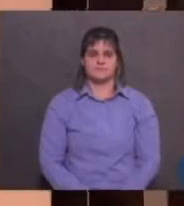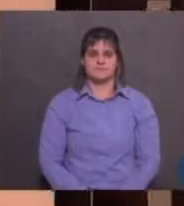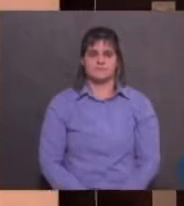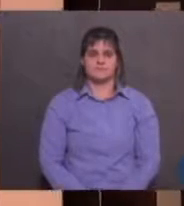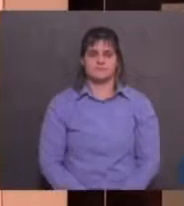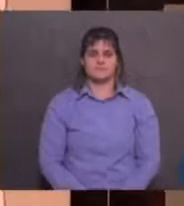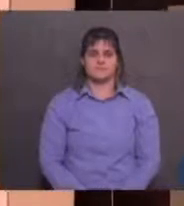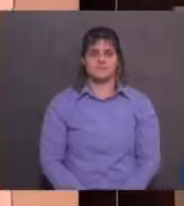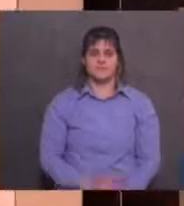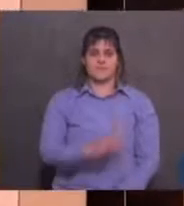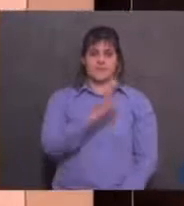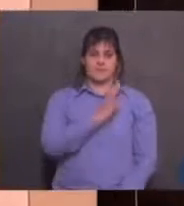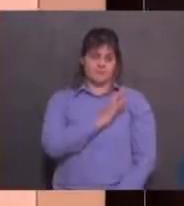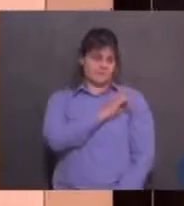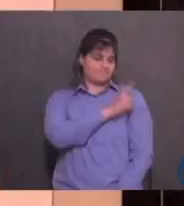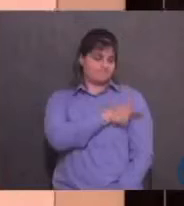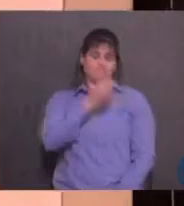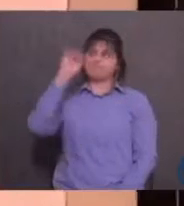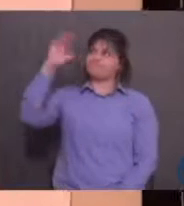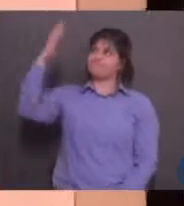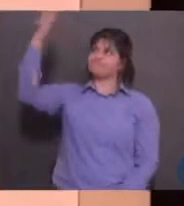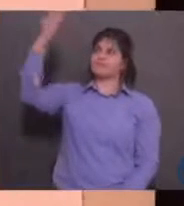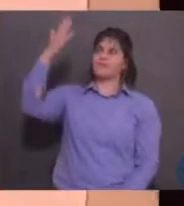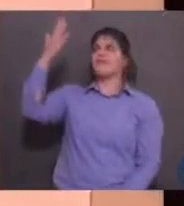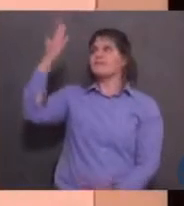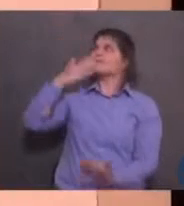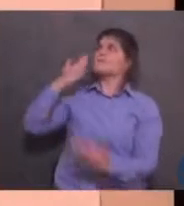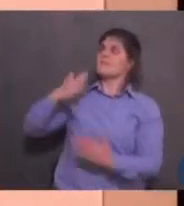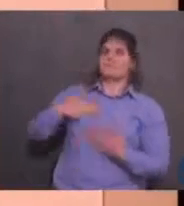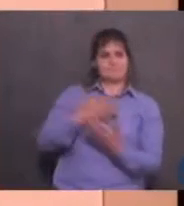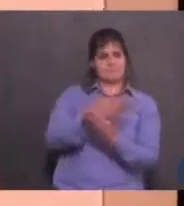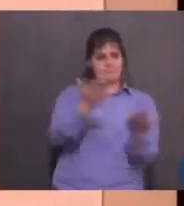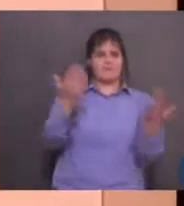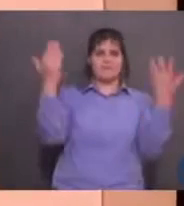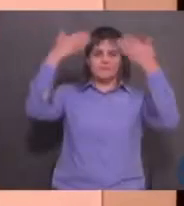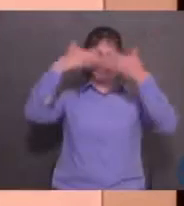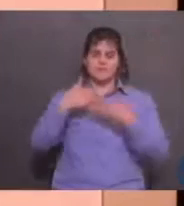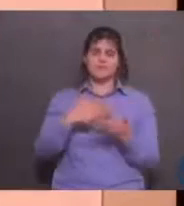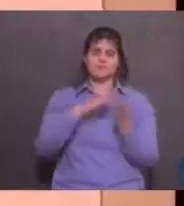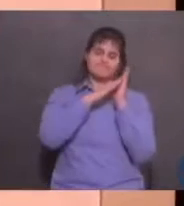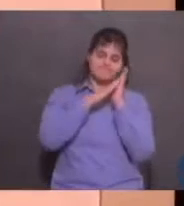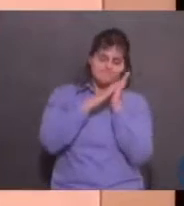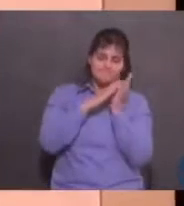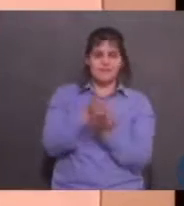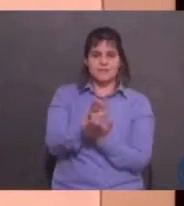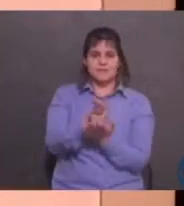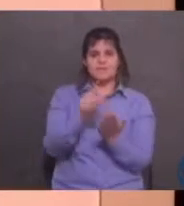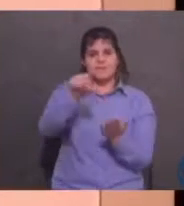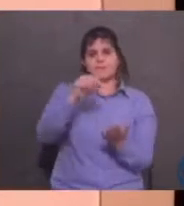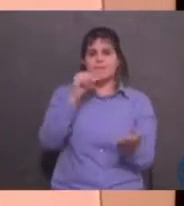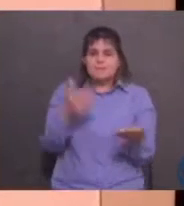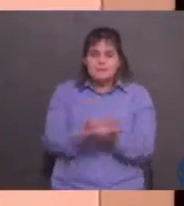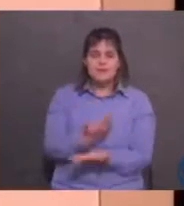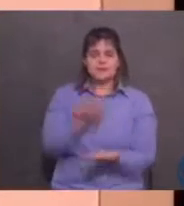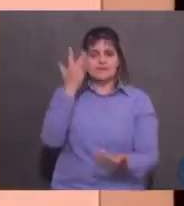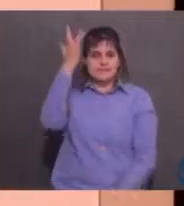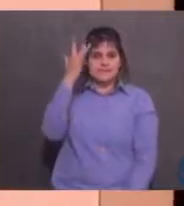O Senhor Omnipotente nos deu uma noite tranquila e, no fim da vida, uma santa morte. Amém.